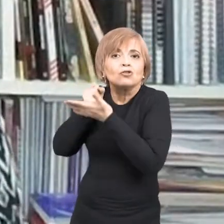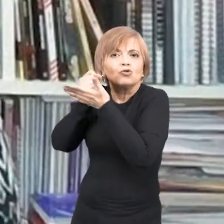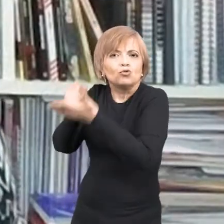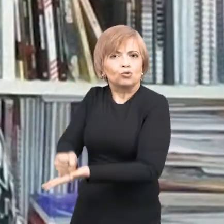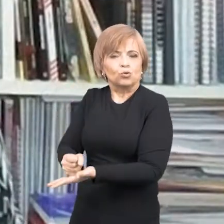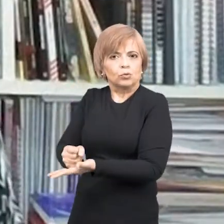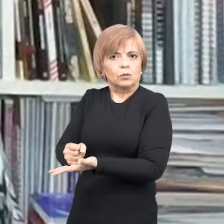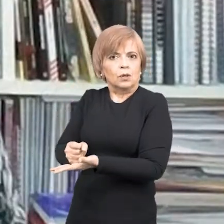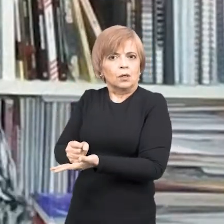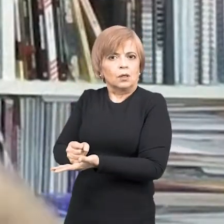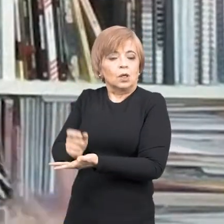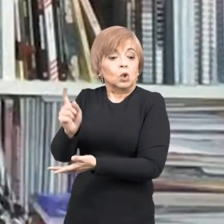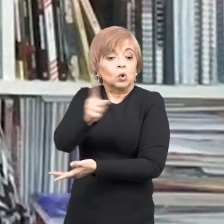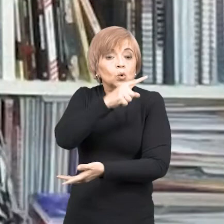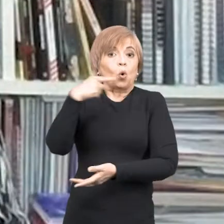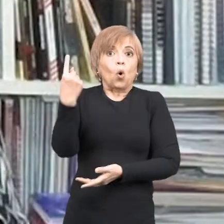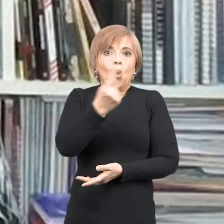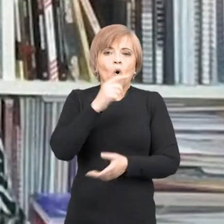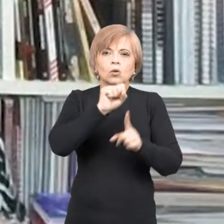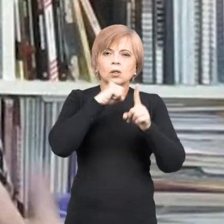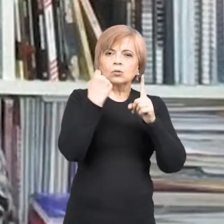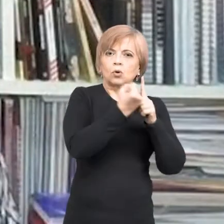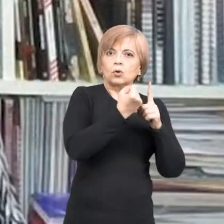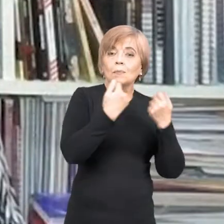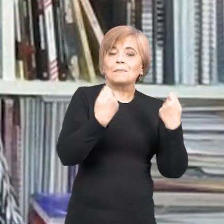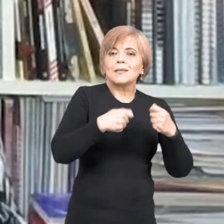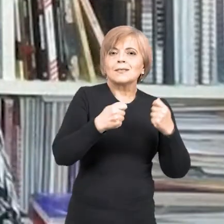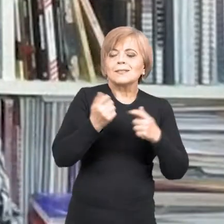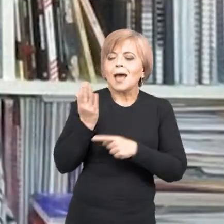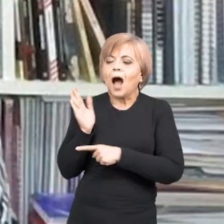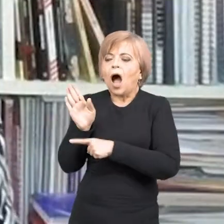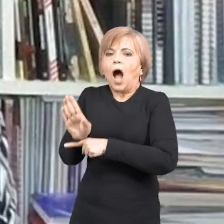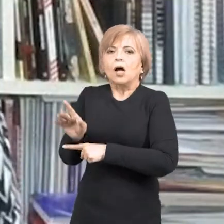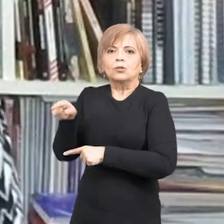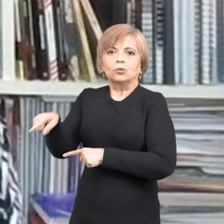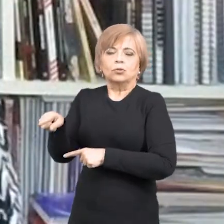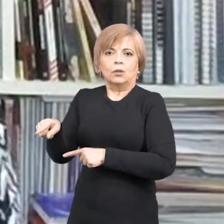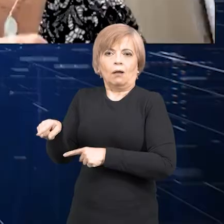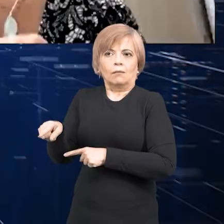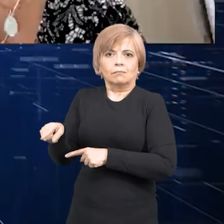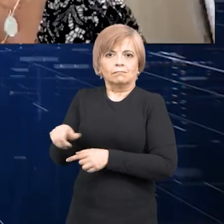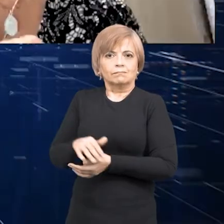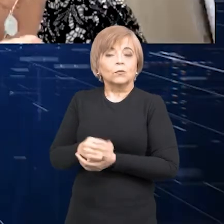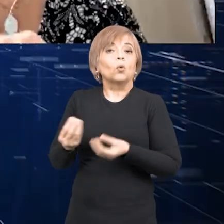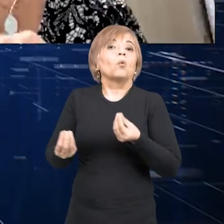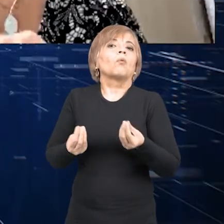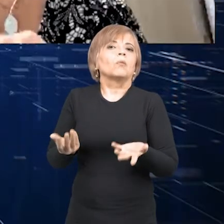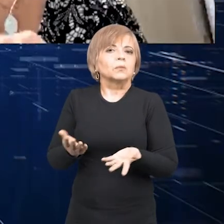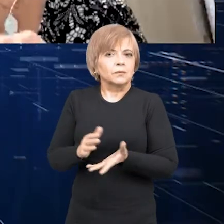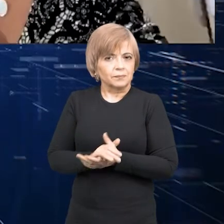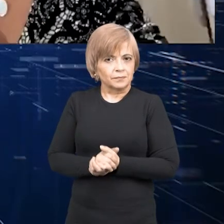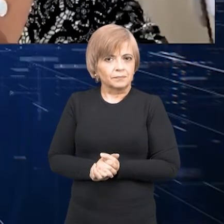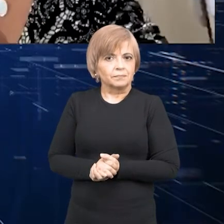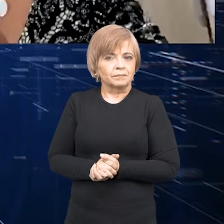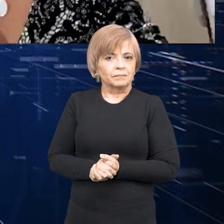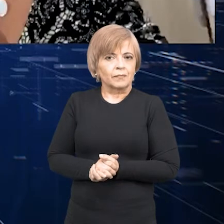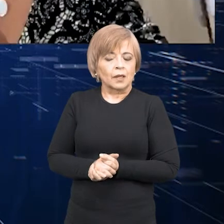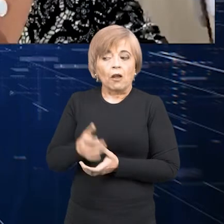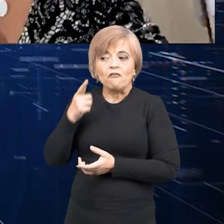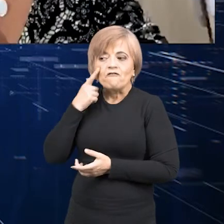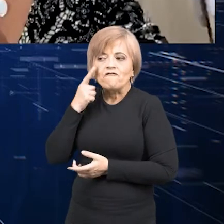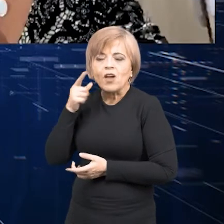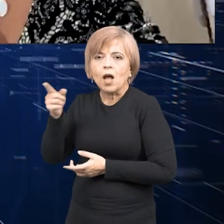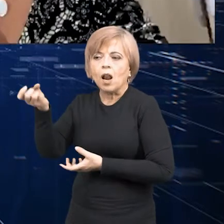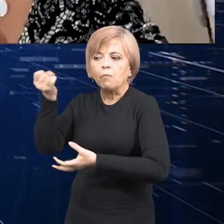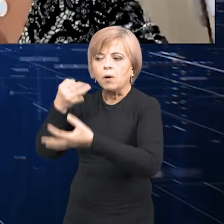ajuda, ela precisa que todos nós, toda a sociedade, ajude essa mulher de alguma forma.